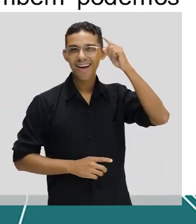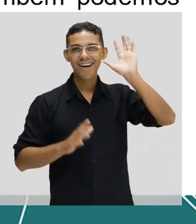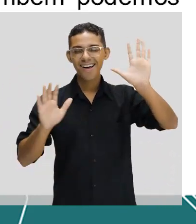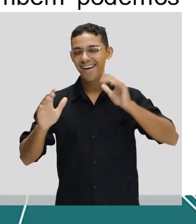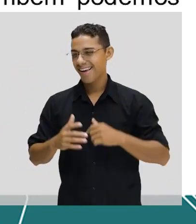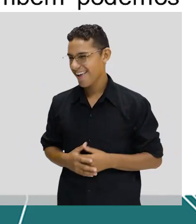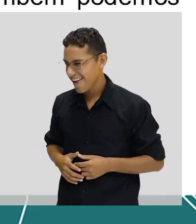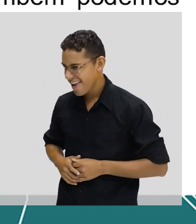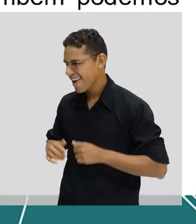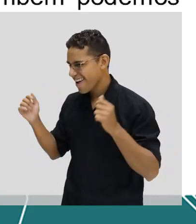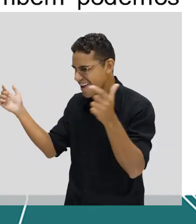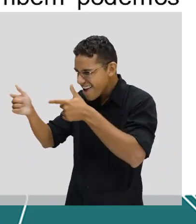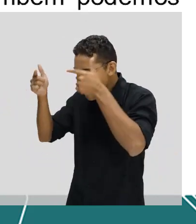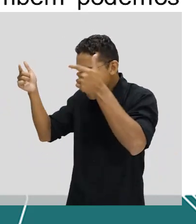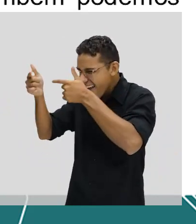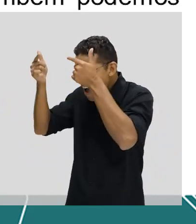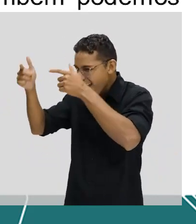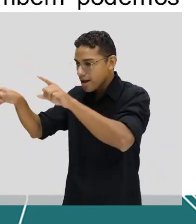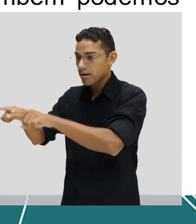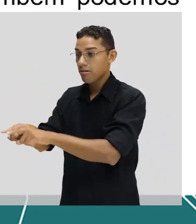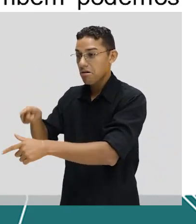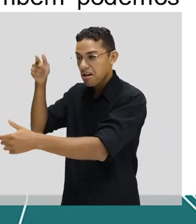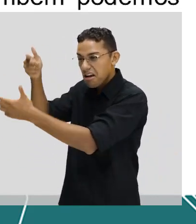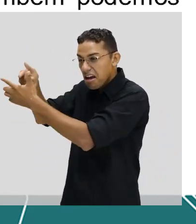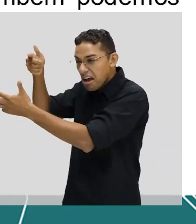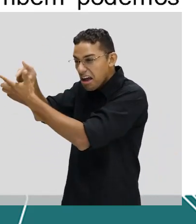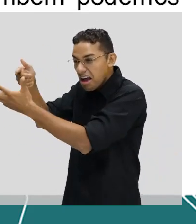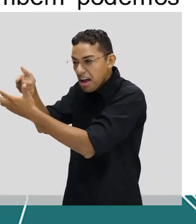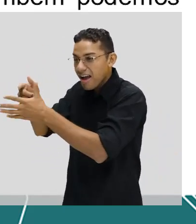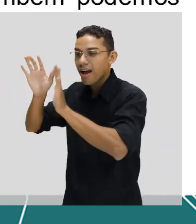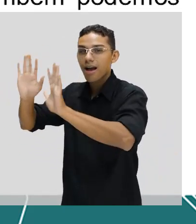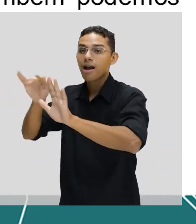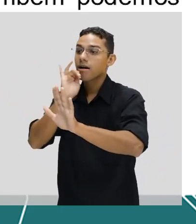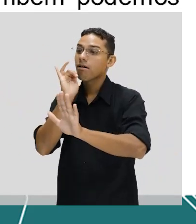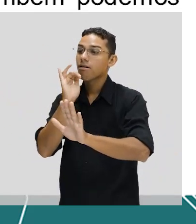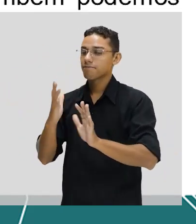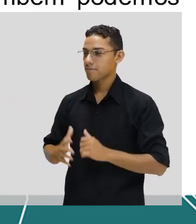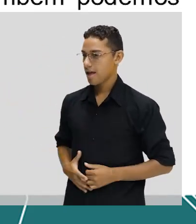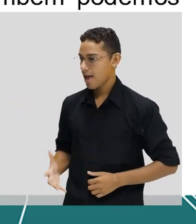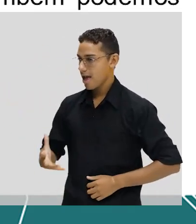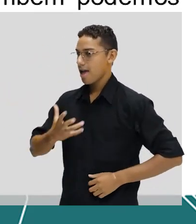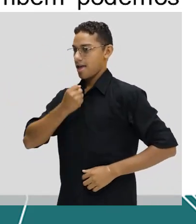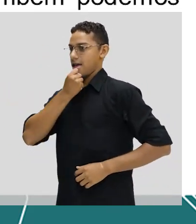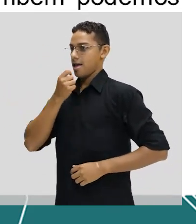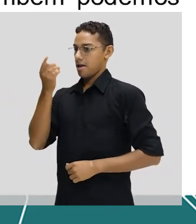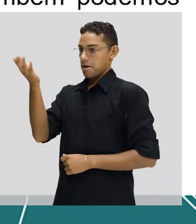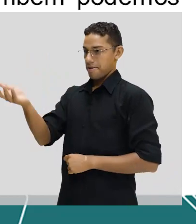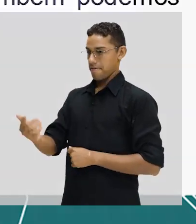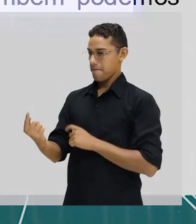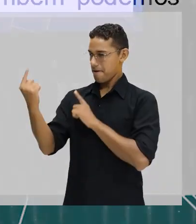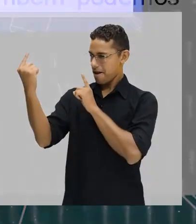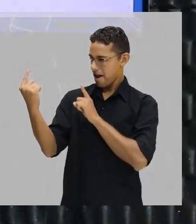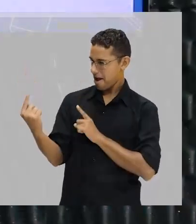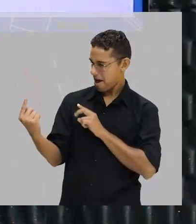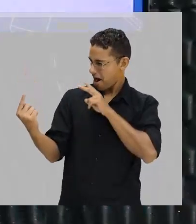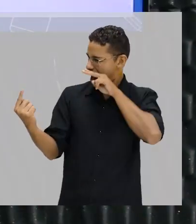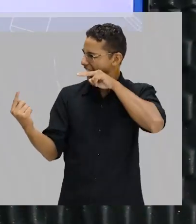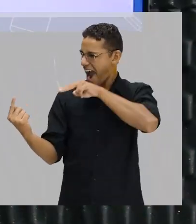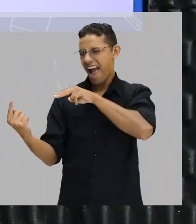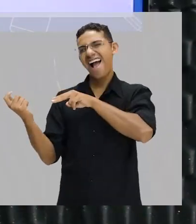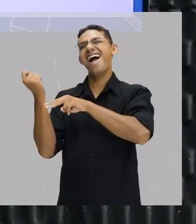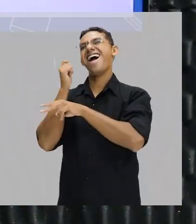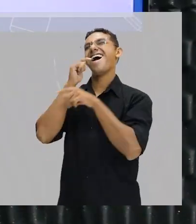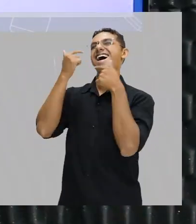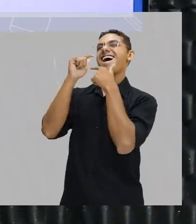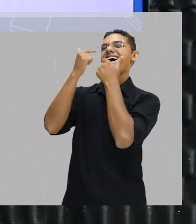de alguém ou de alguma coisa, visando sempre uma reação do outro. Ela é um recurso estilístico, muito